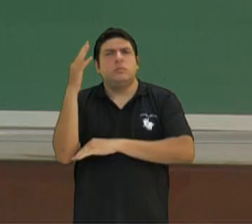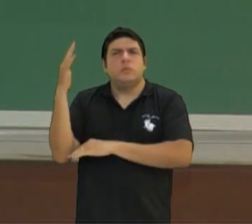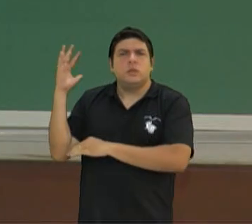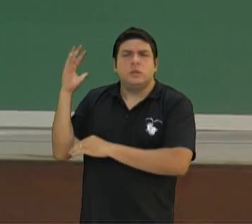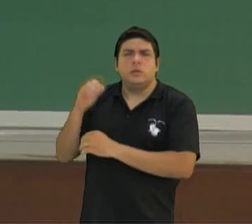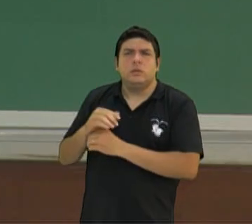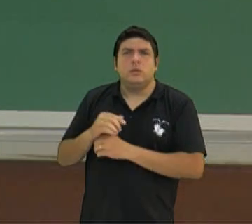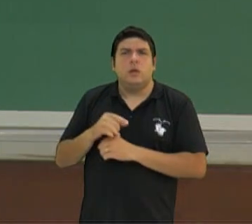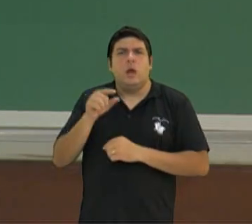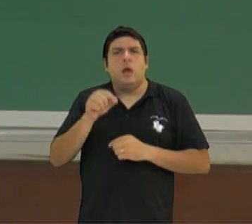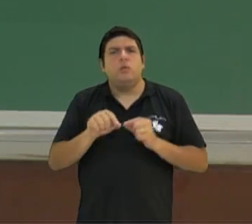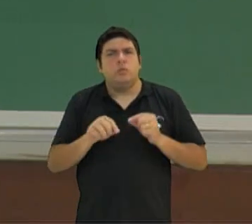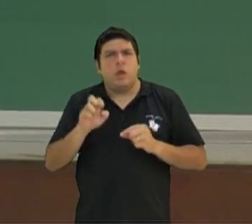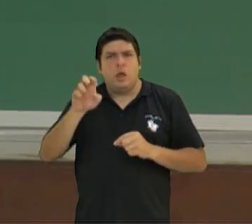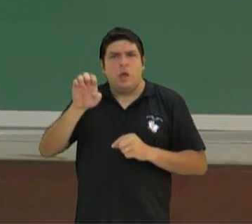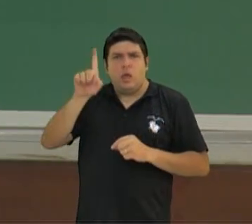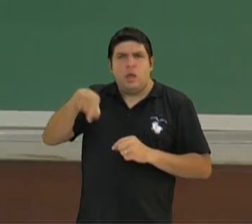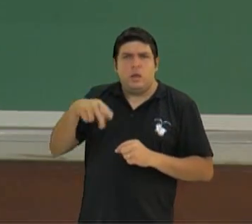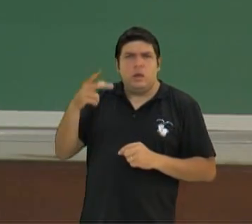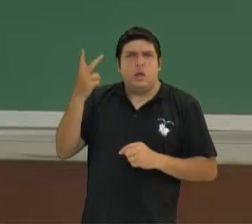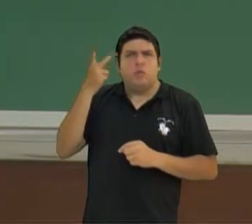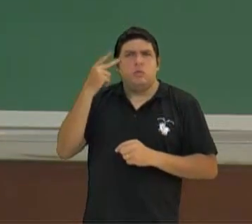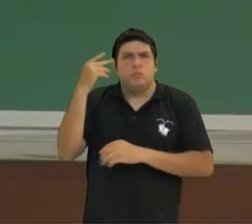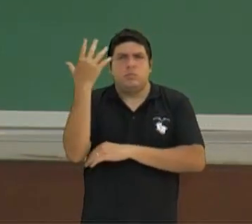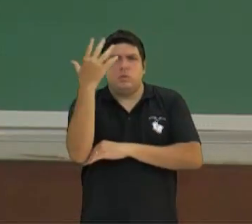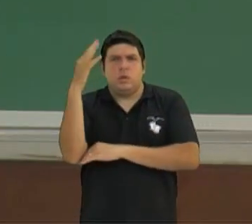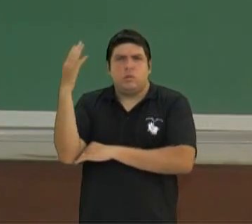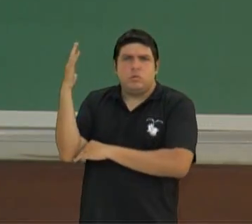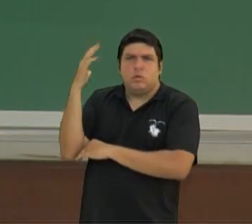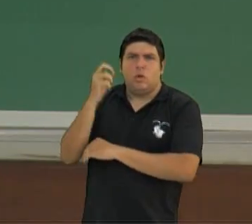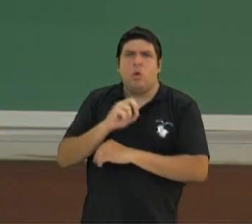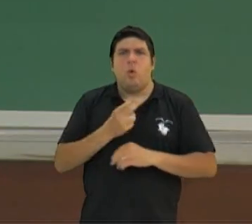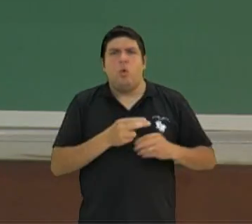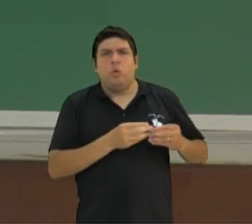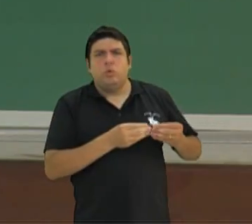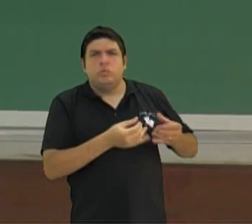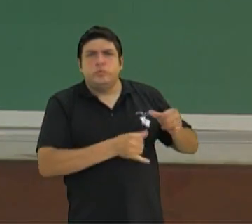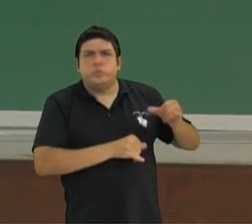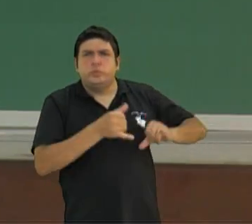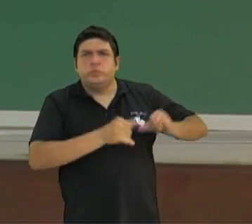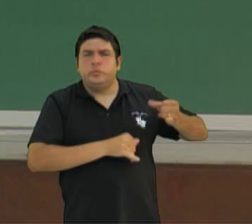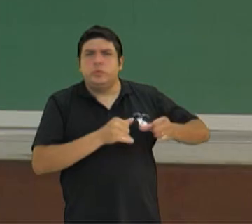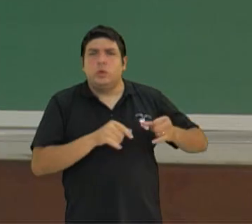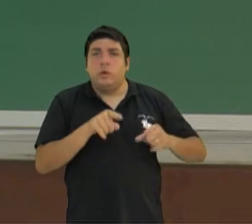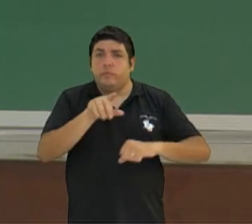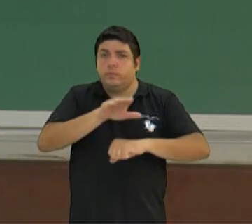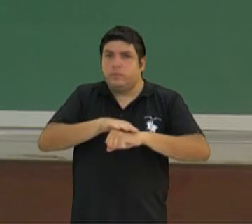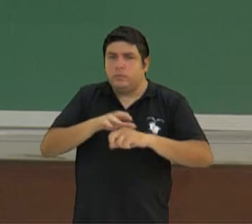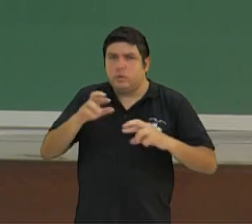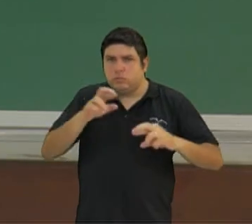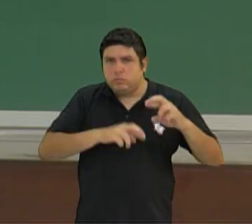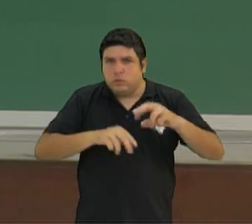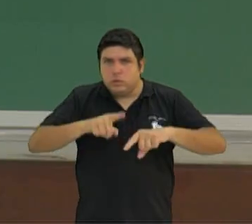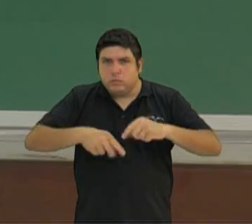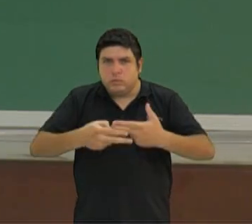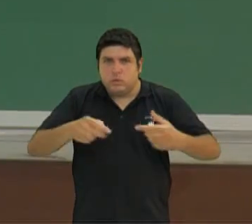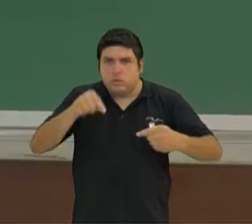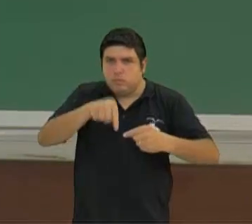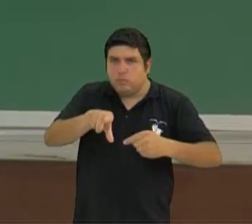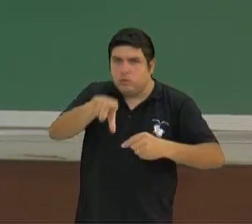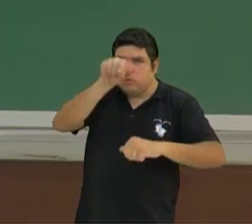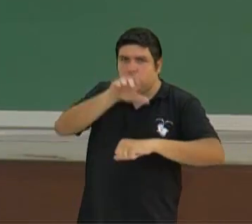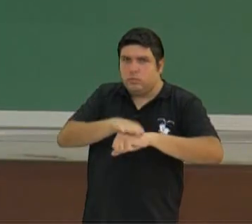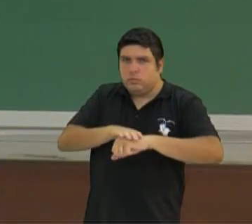de recurso, é natural, é sintético, é renovável, não renovável. Então você faz a tua análise lá desses objetos que você escolheu na tua